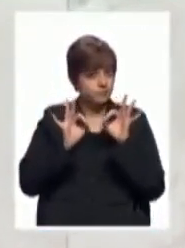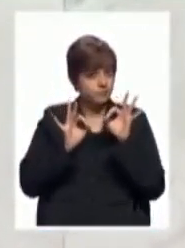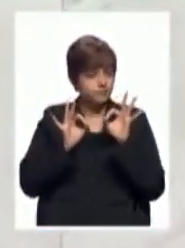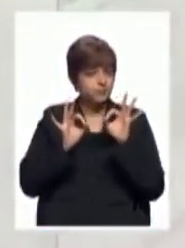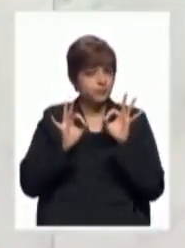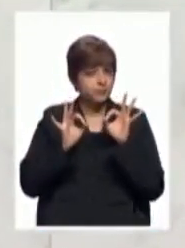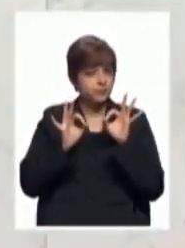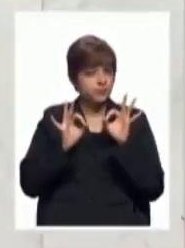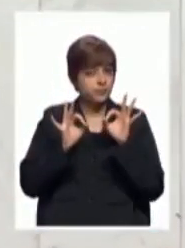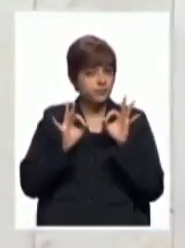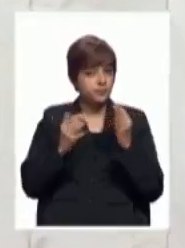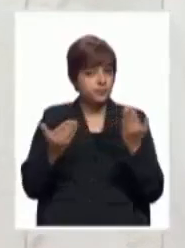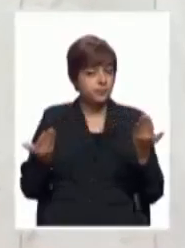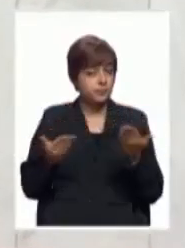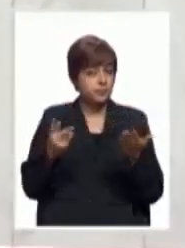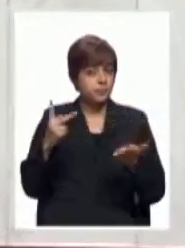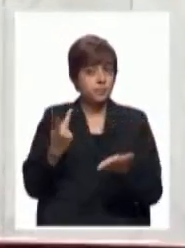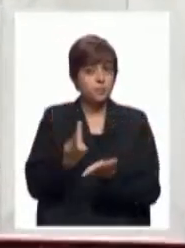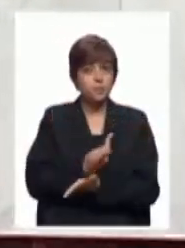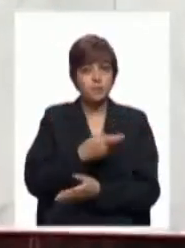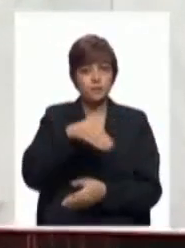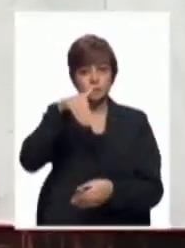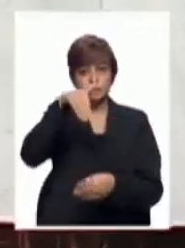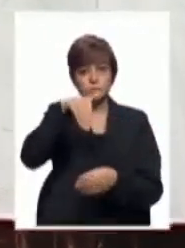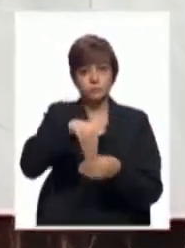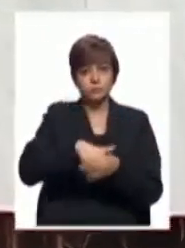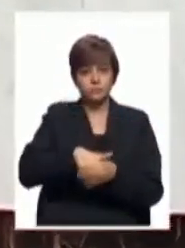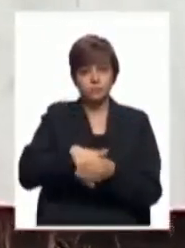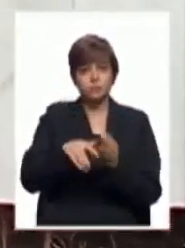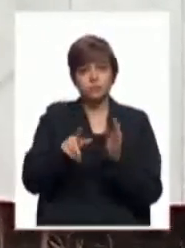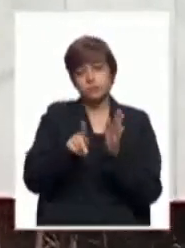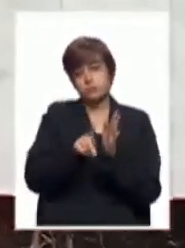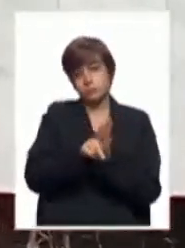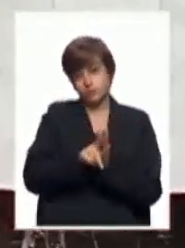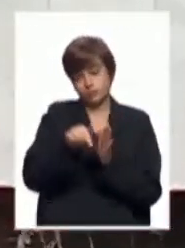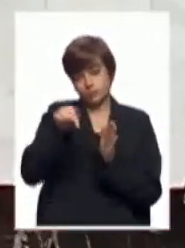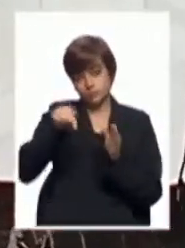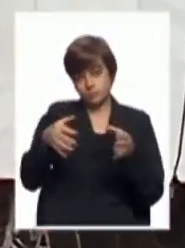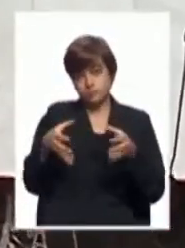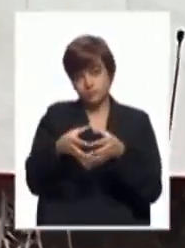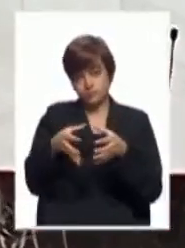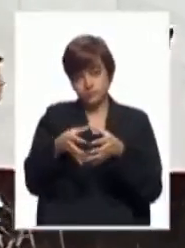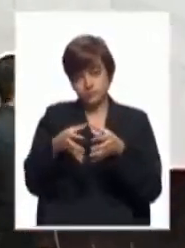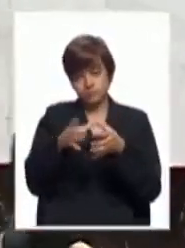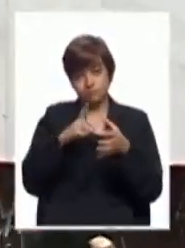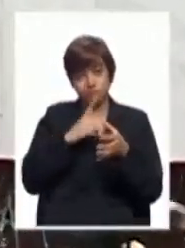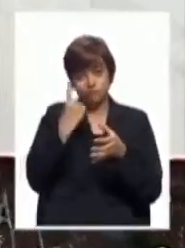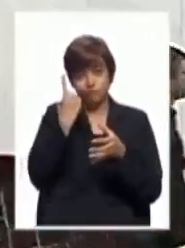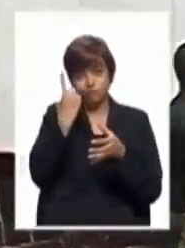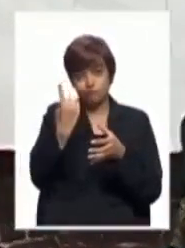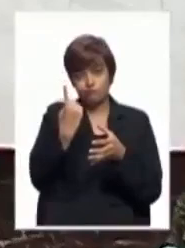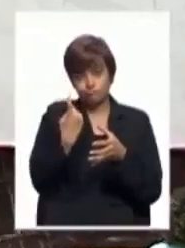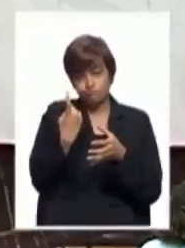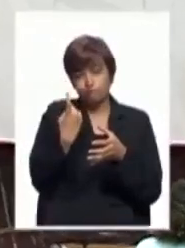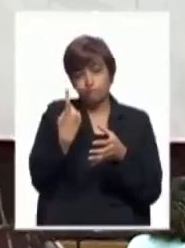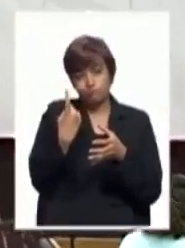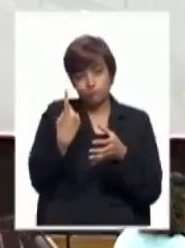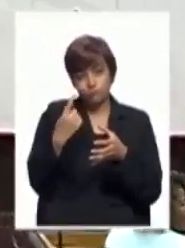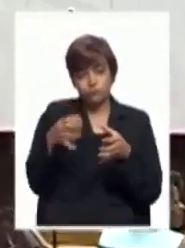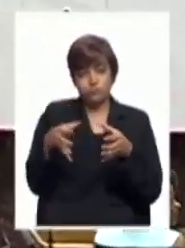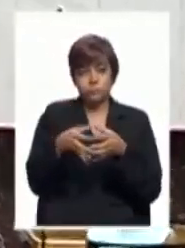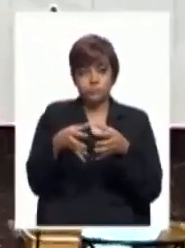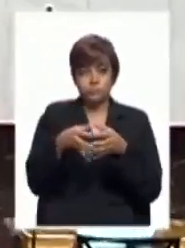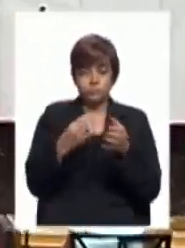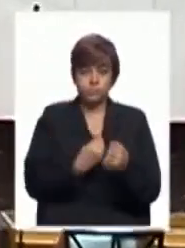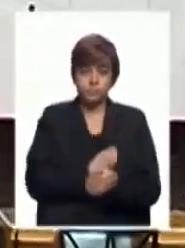onde vai acontecer a eleição da mesa da Assembleia. Foi inscrita até o meio-dia apenas uma chapa, e para essa chapa concorrem